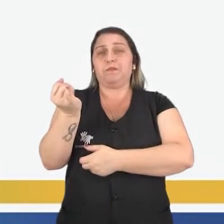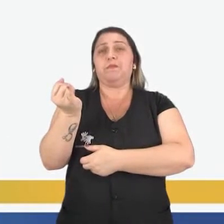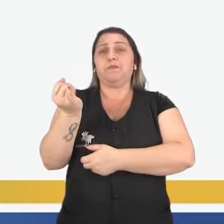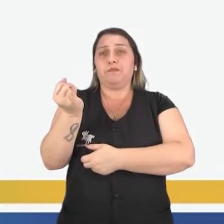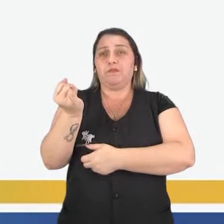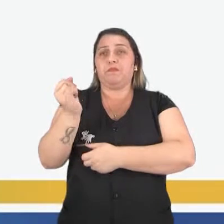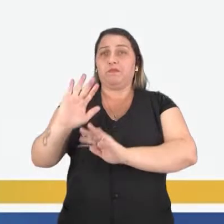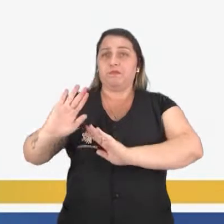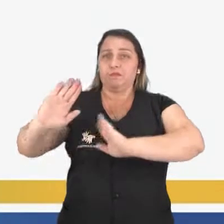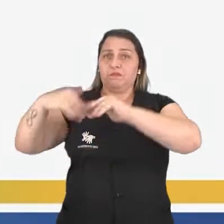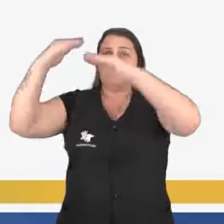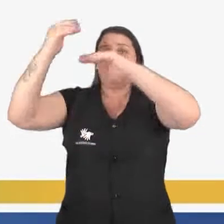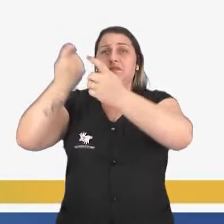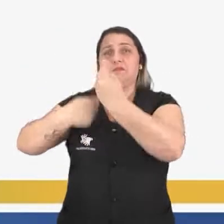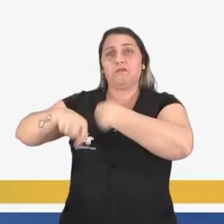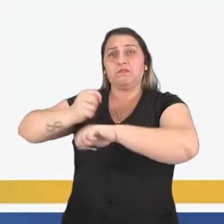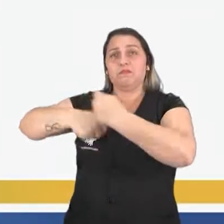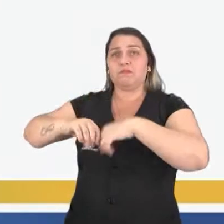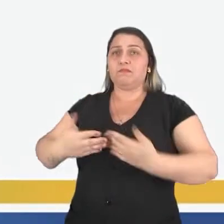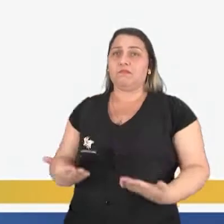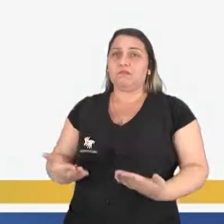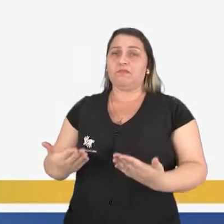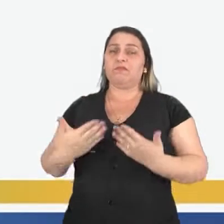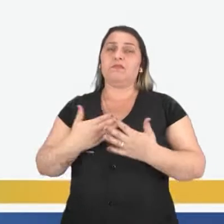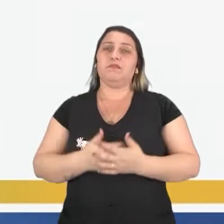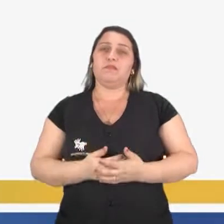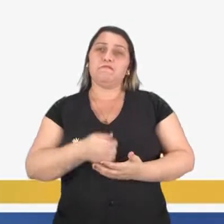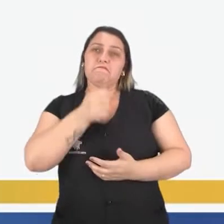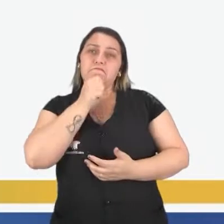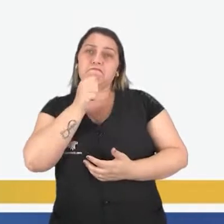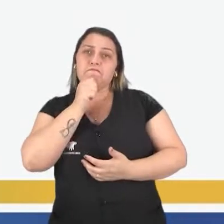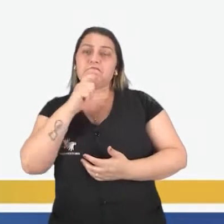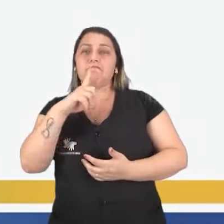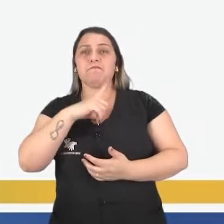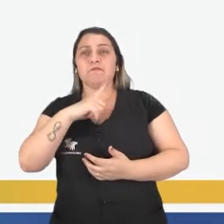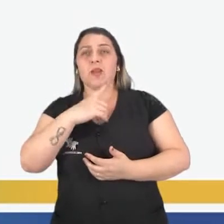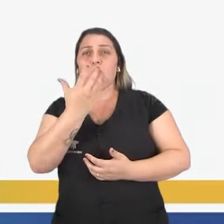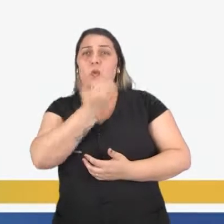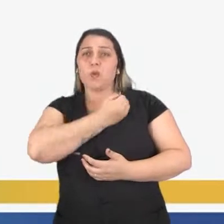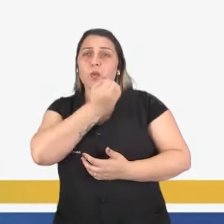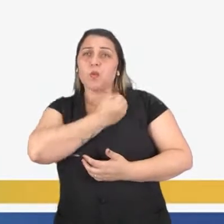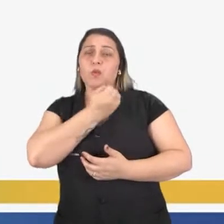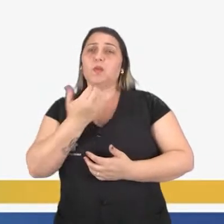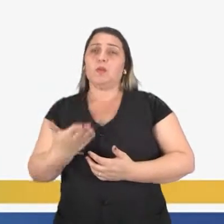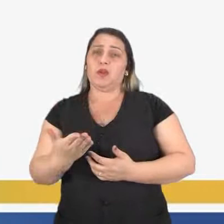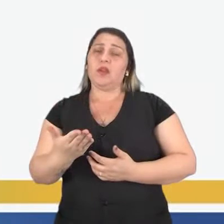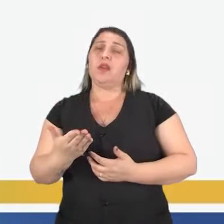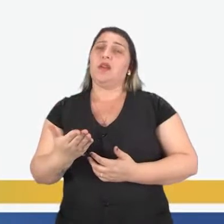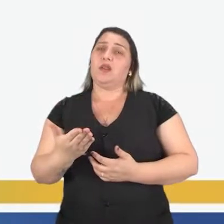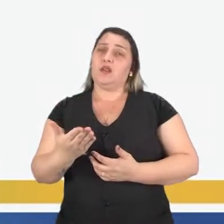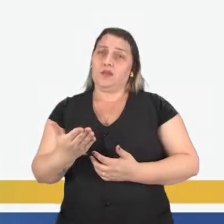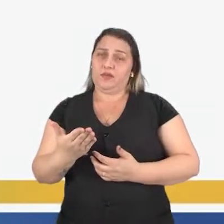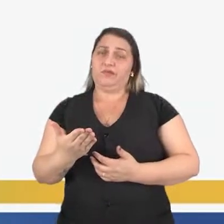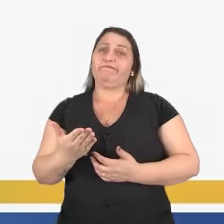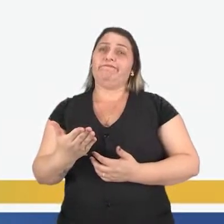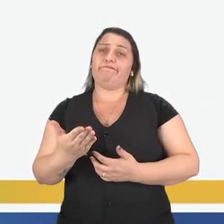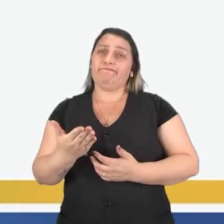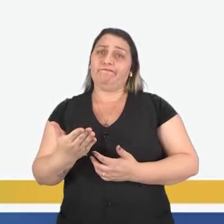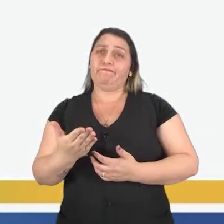se desenvolver economicamente. Então ainda há um número muito